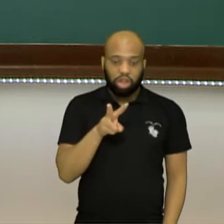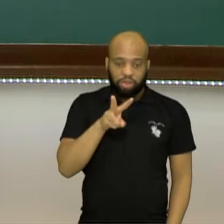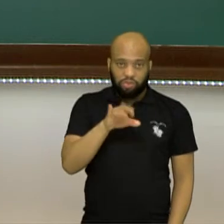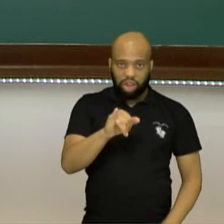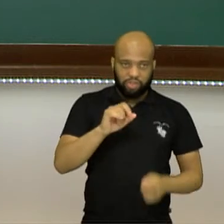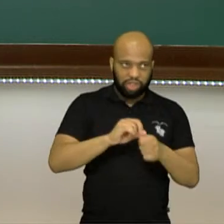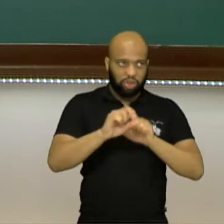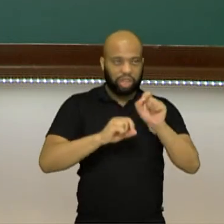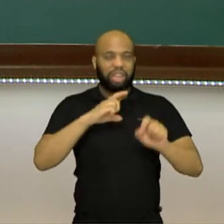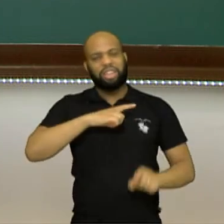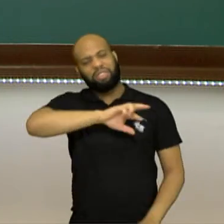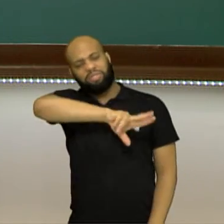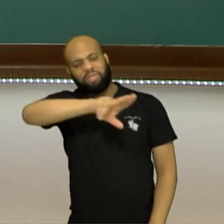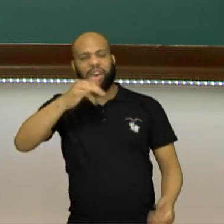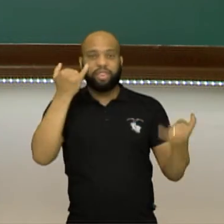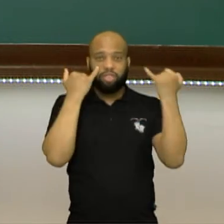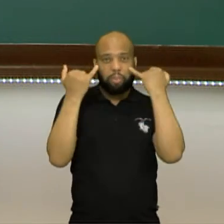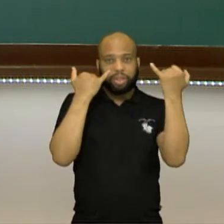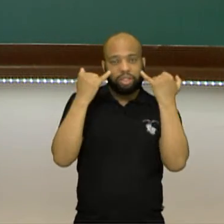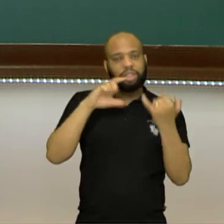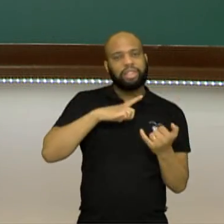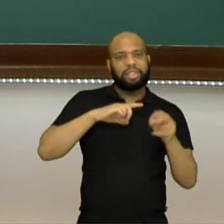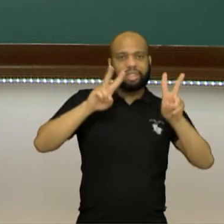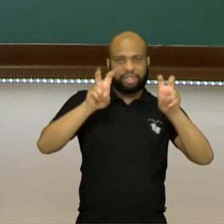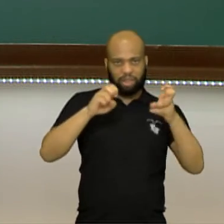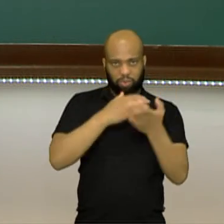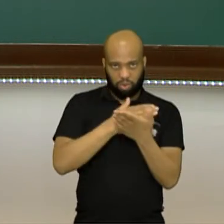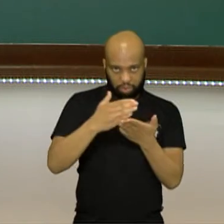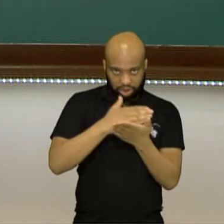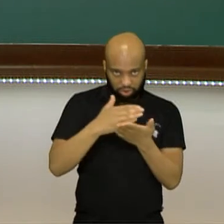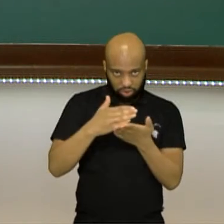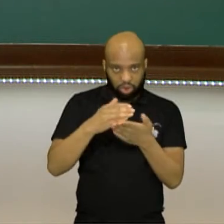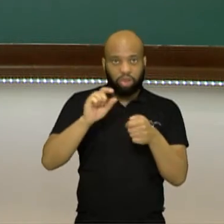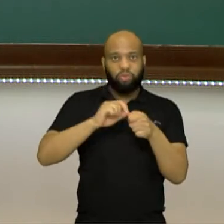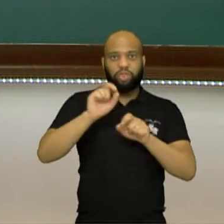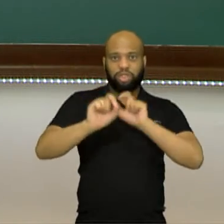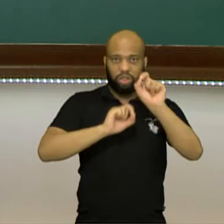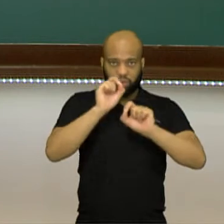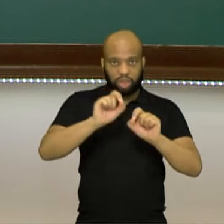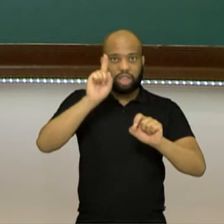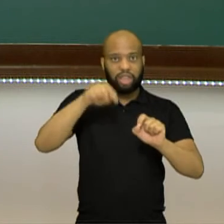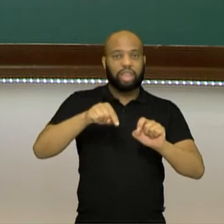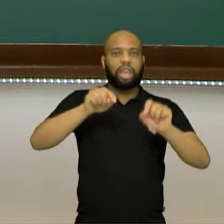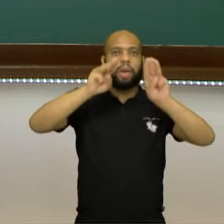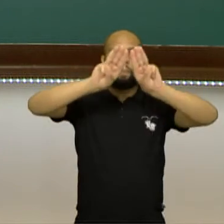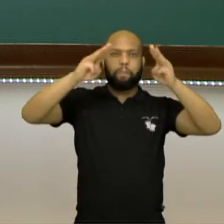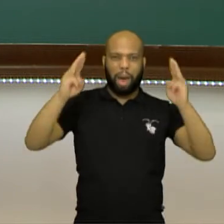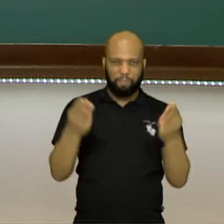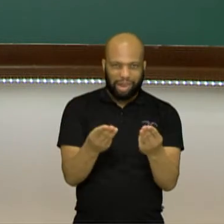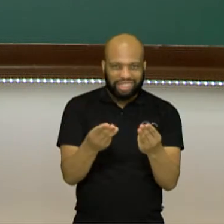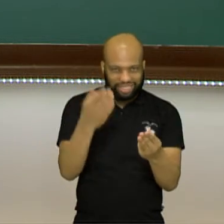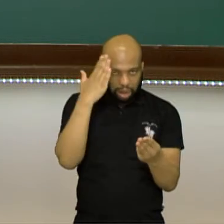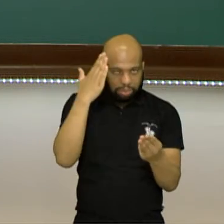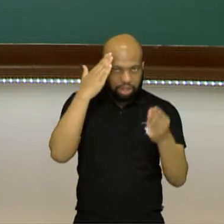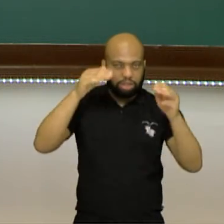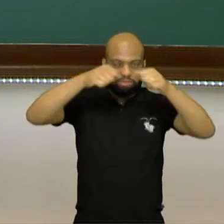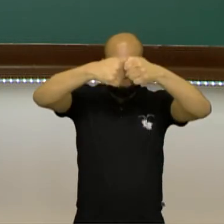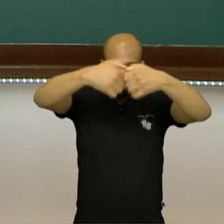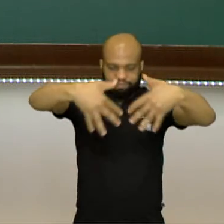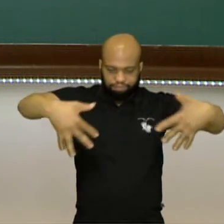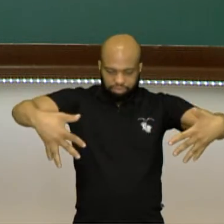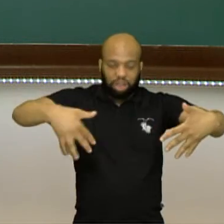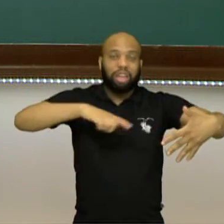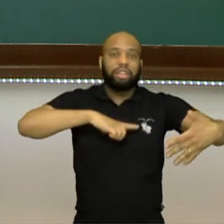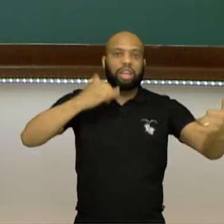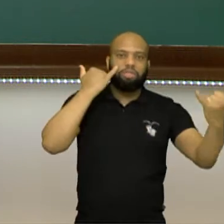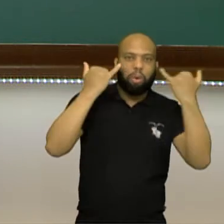conectando informações àquele assunto inicial. E você cria um mapa. Você pode até fazer sequências a partir daí. Uma